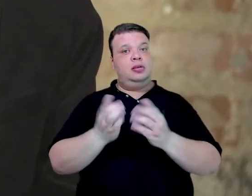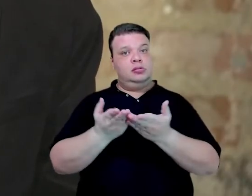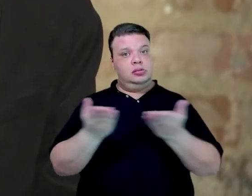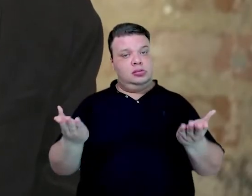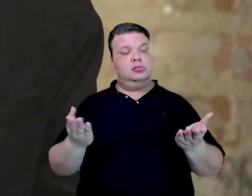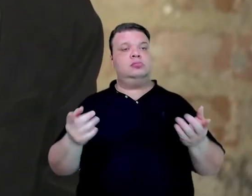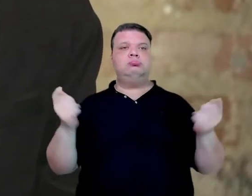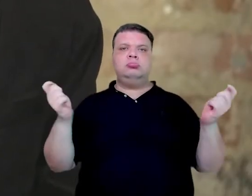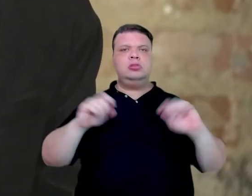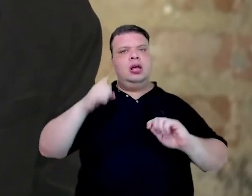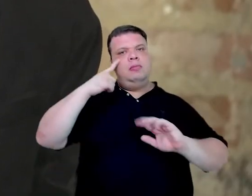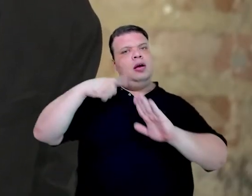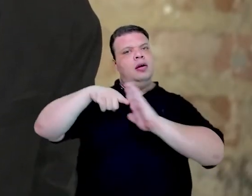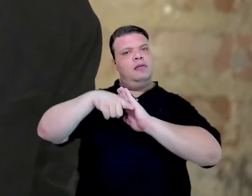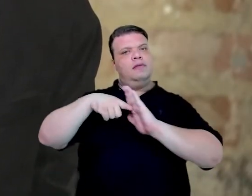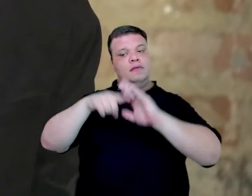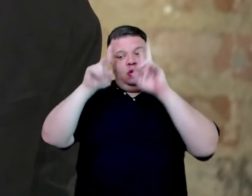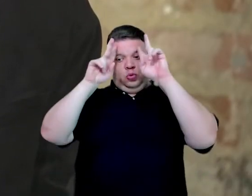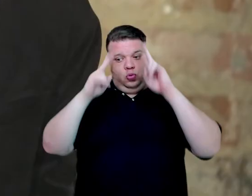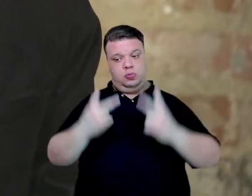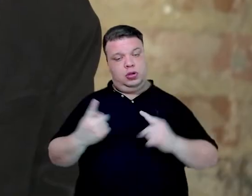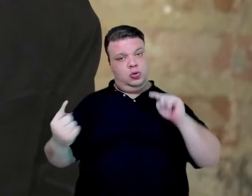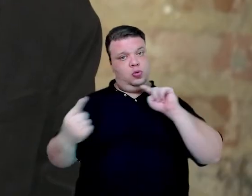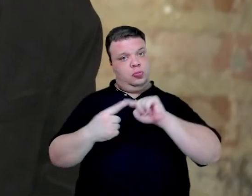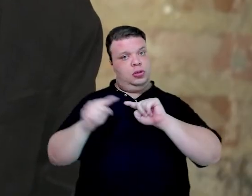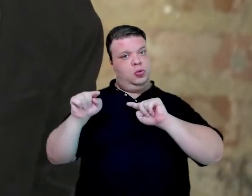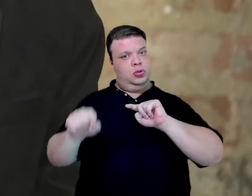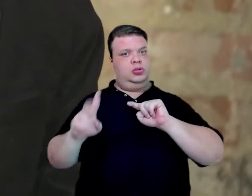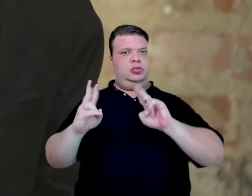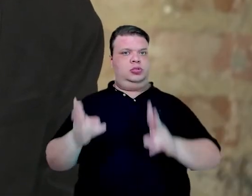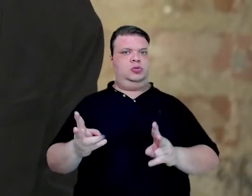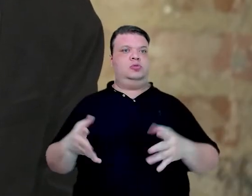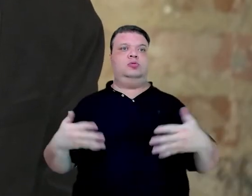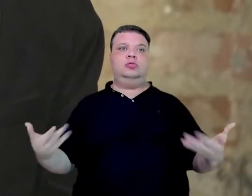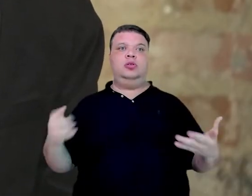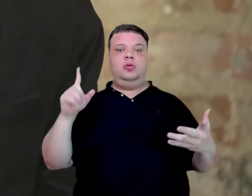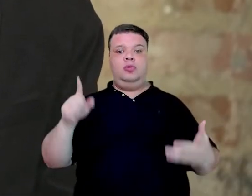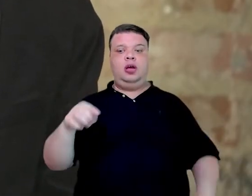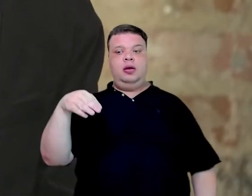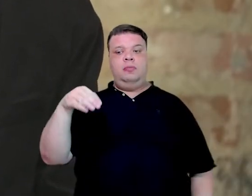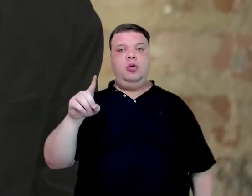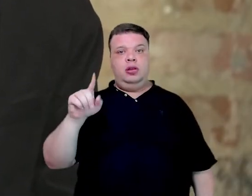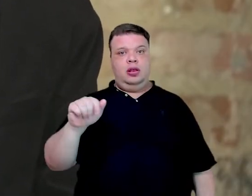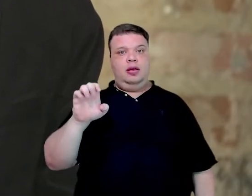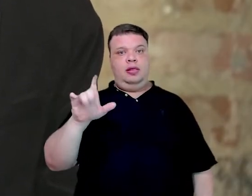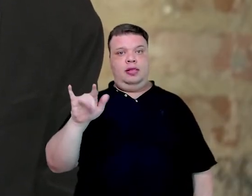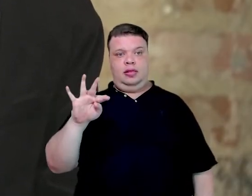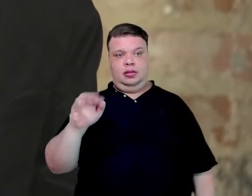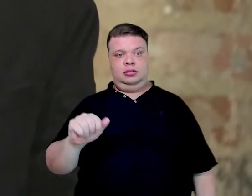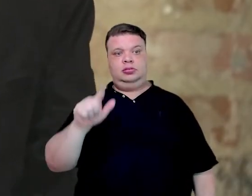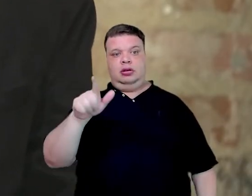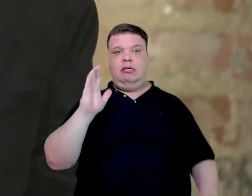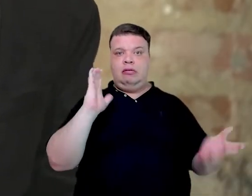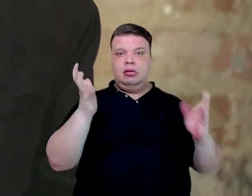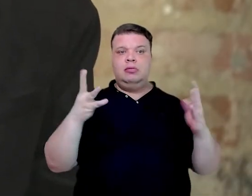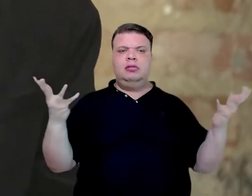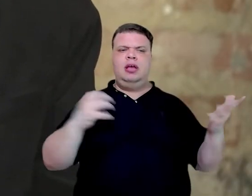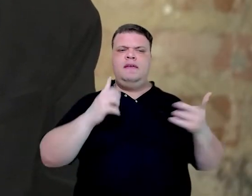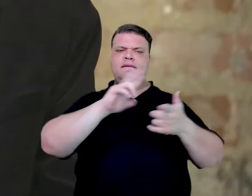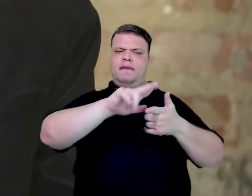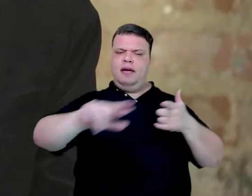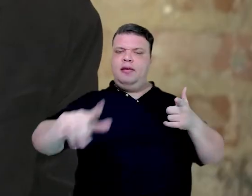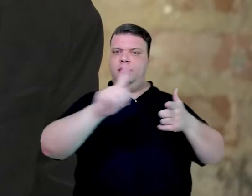climática, nós temos vários problemas atuais, né? Não é nada perfeito, é um modelo que tenta simular,